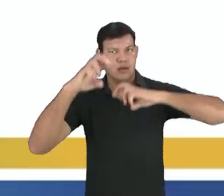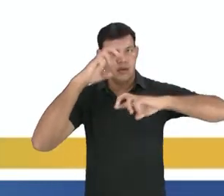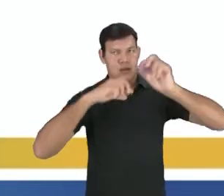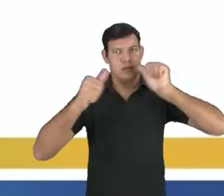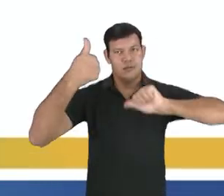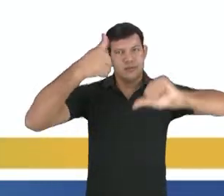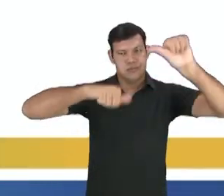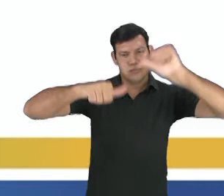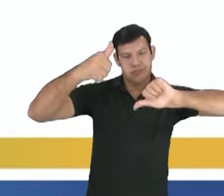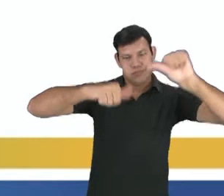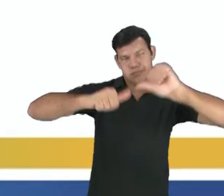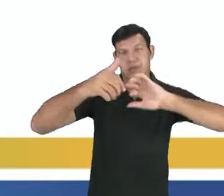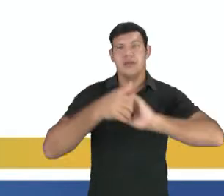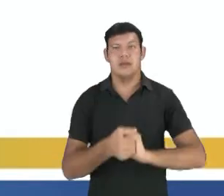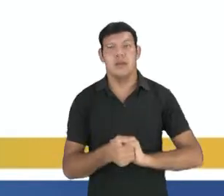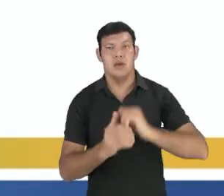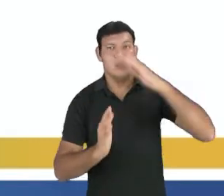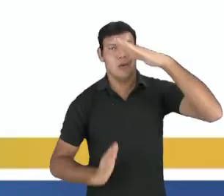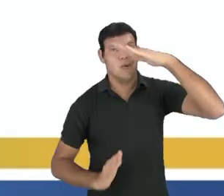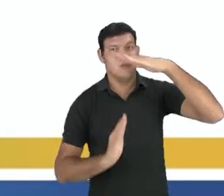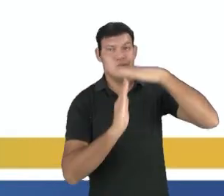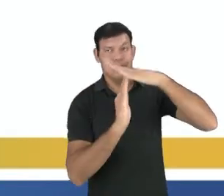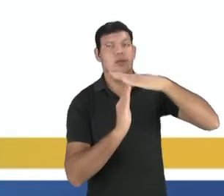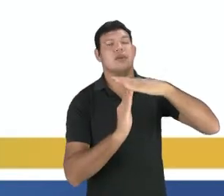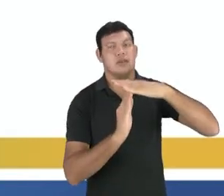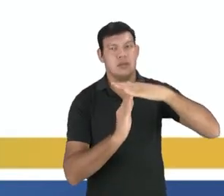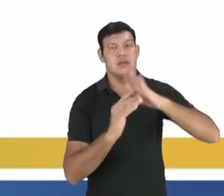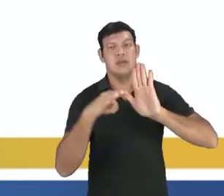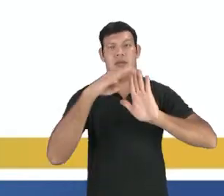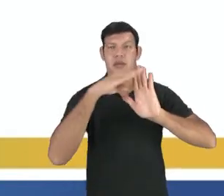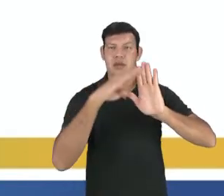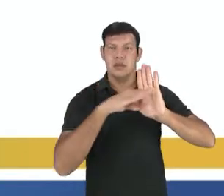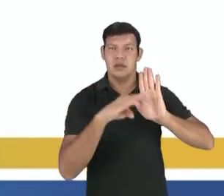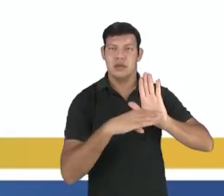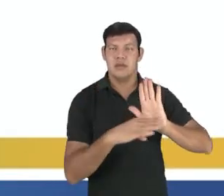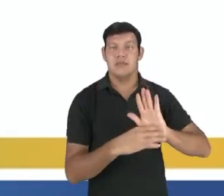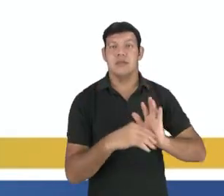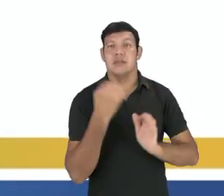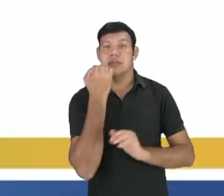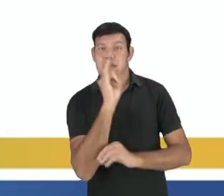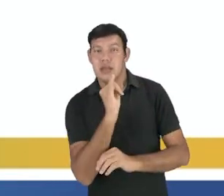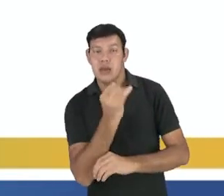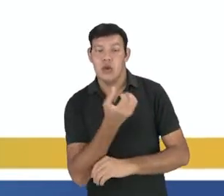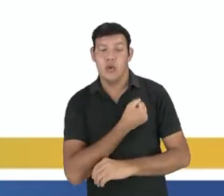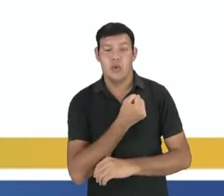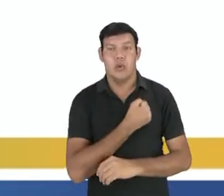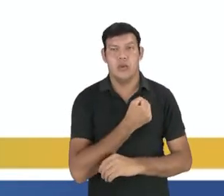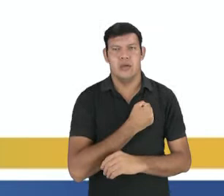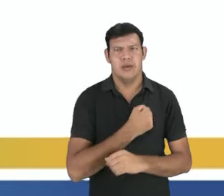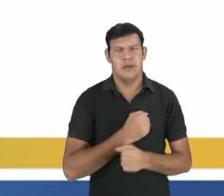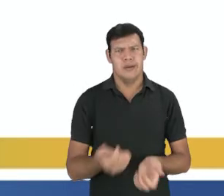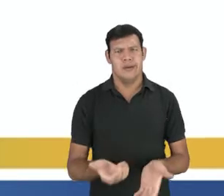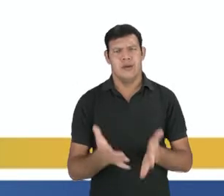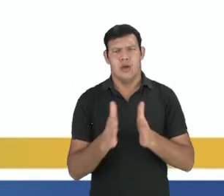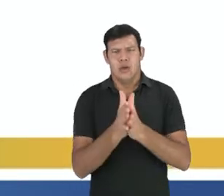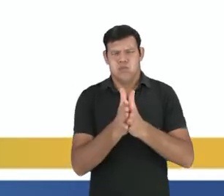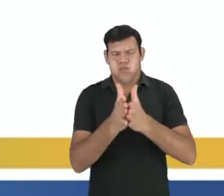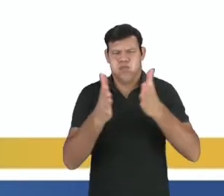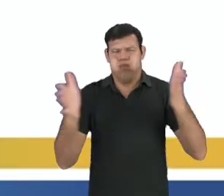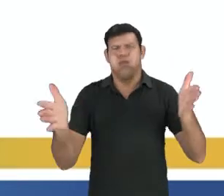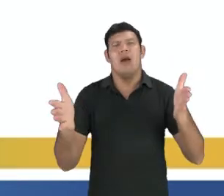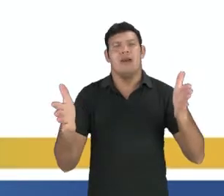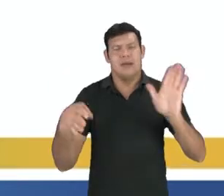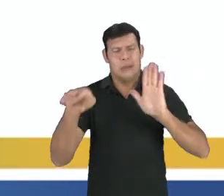que aparece igualmente na lista em questão. No entanto, quando um desses números é muito grande, realizar essa